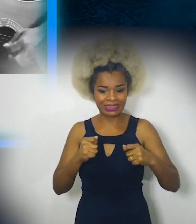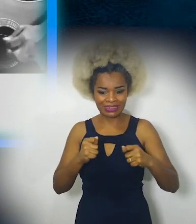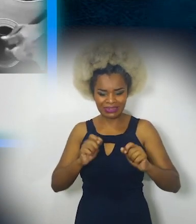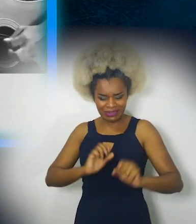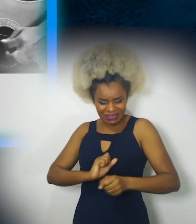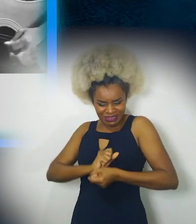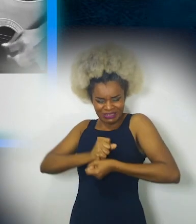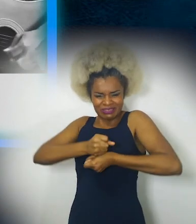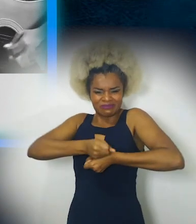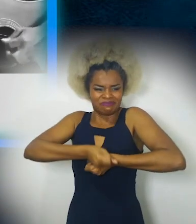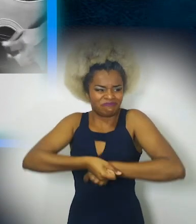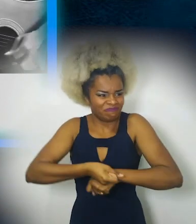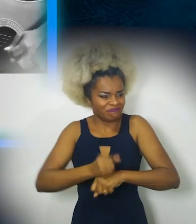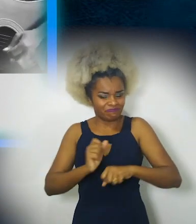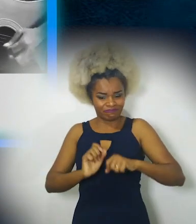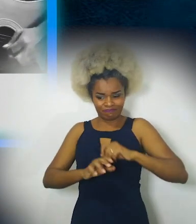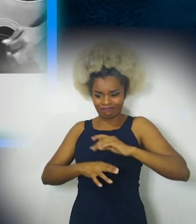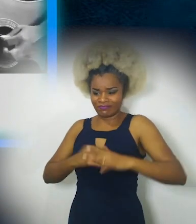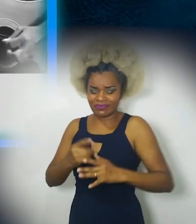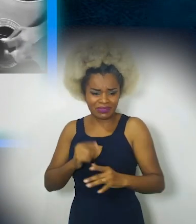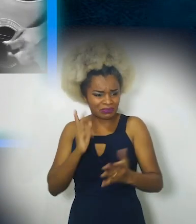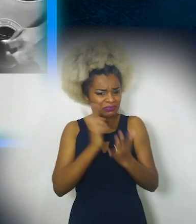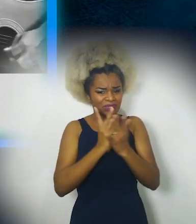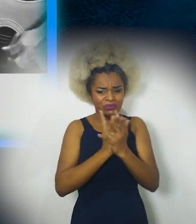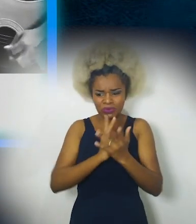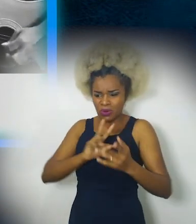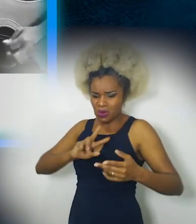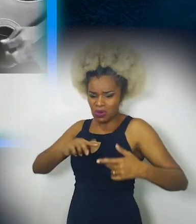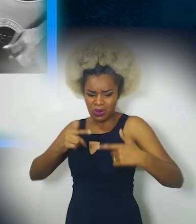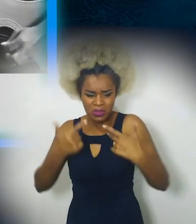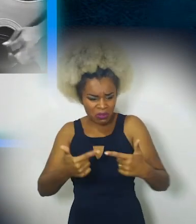Contra a corrente.